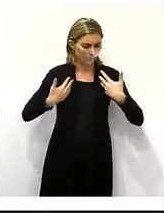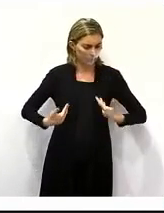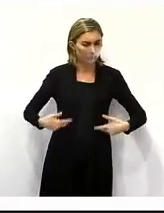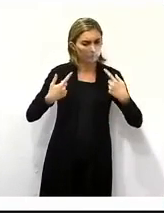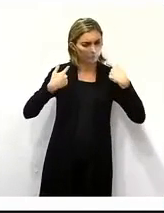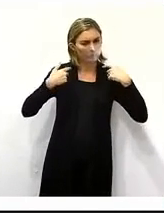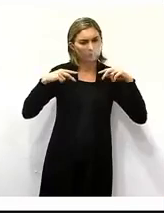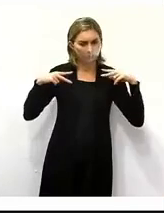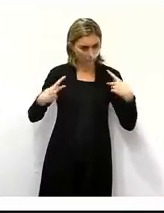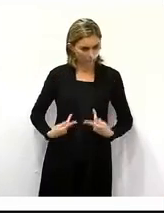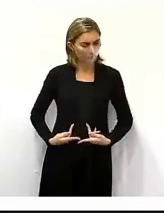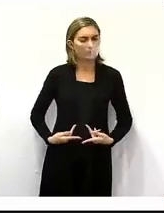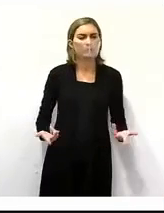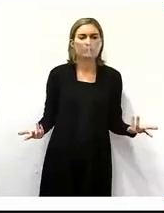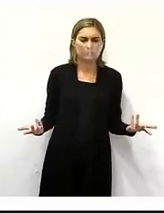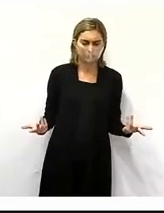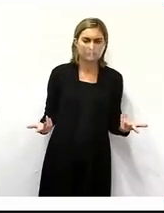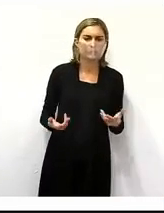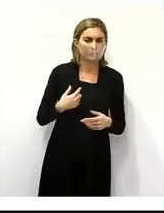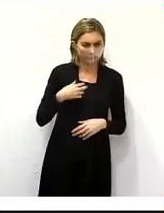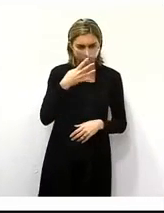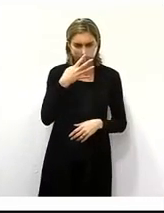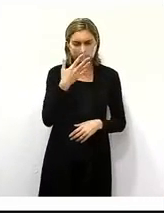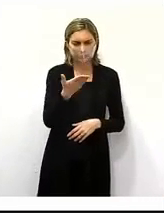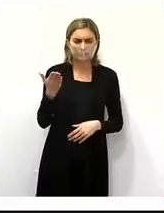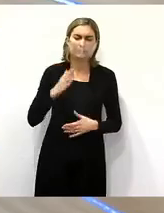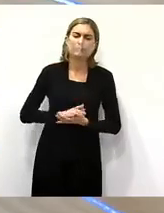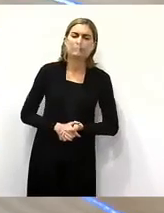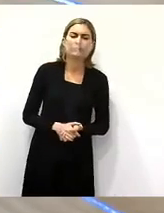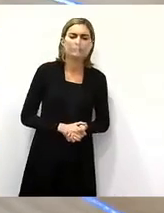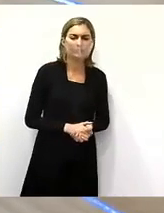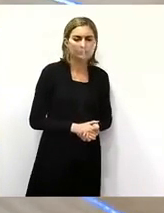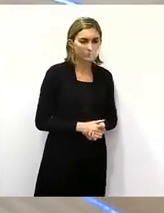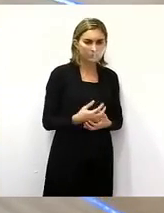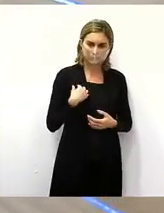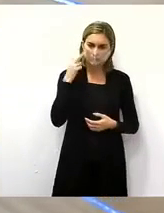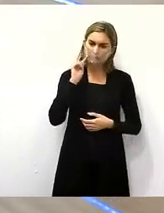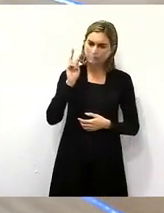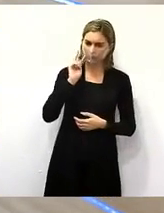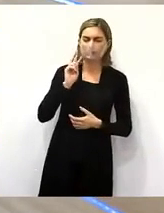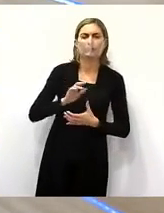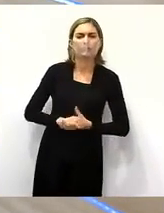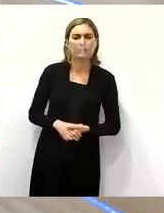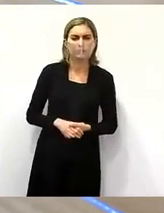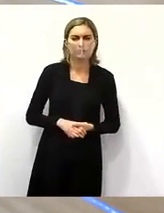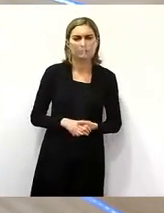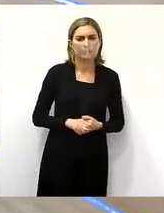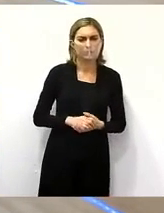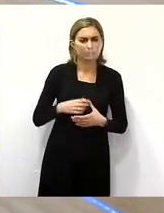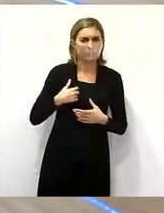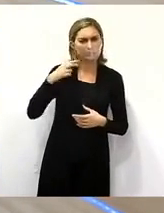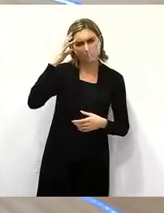humana. Então, observem aqui comigo, olha aqui comigo, me acompanhem. Então, lembre-se,